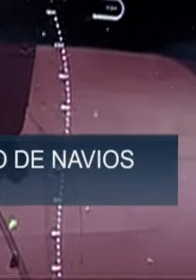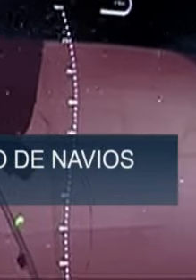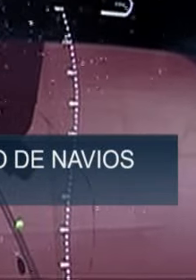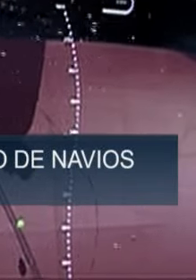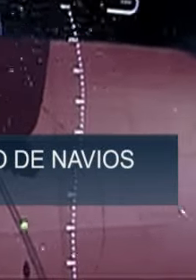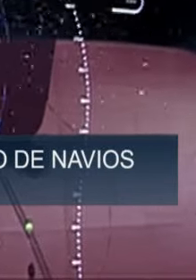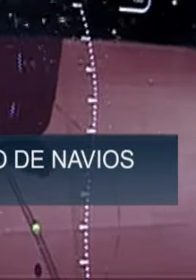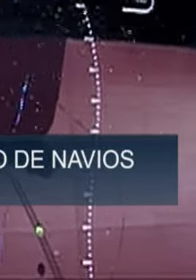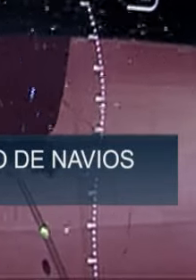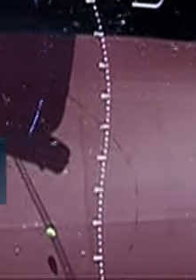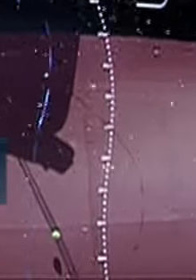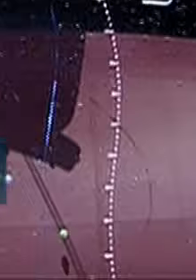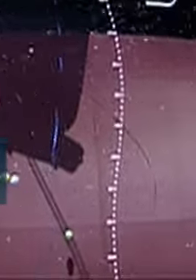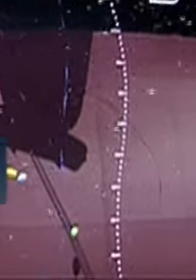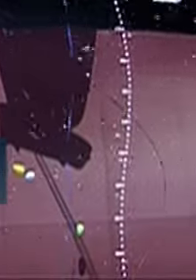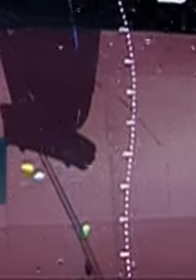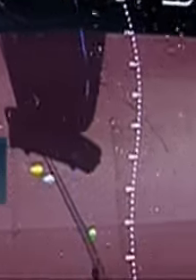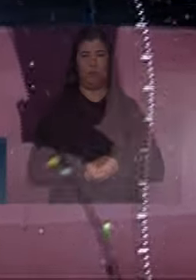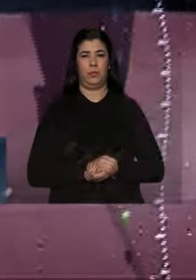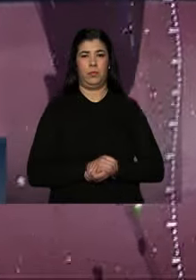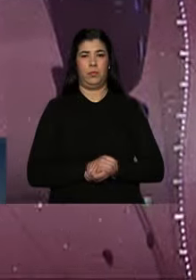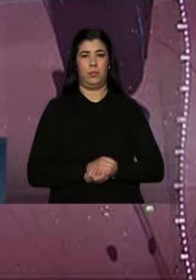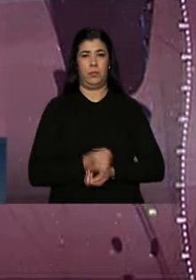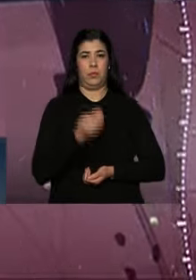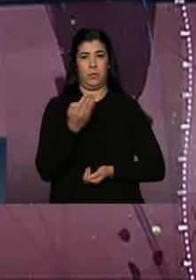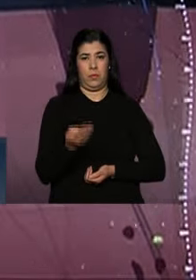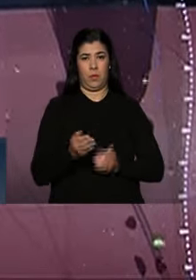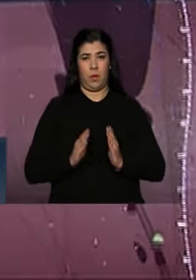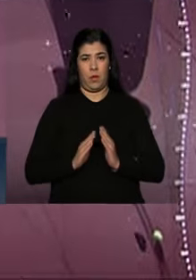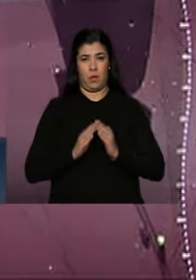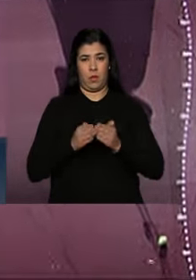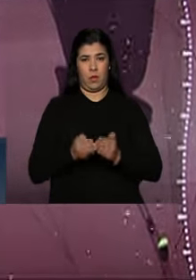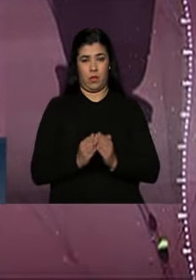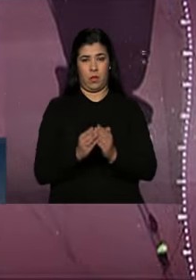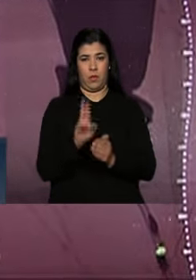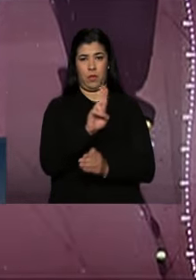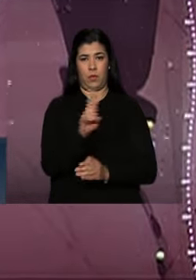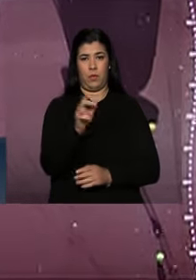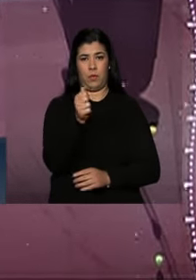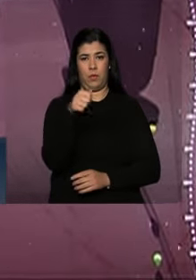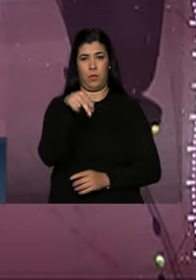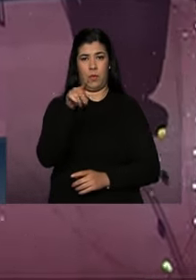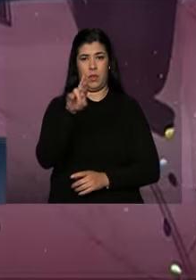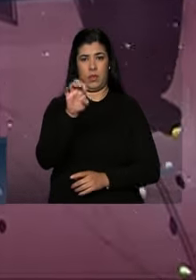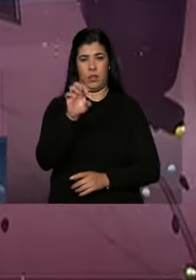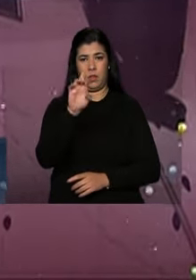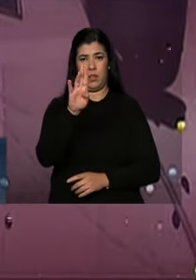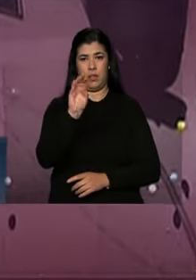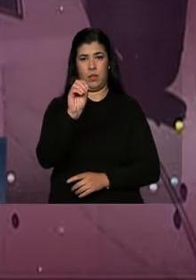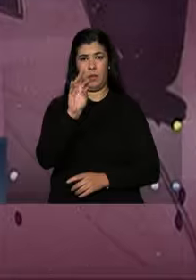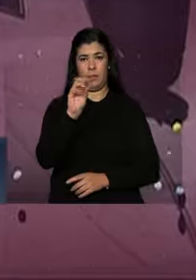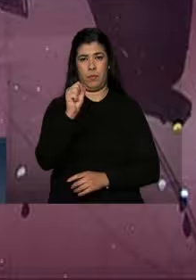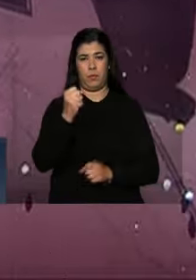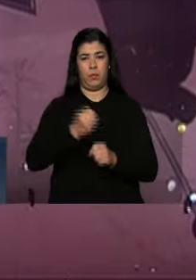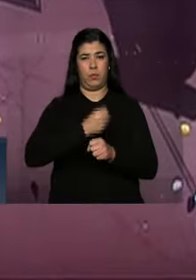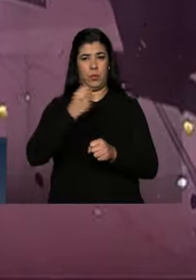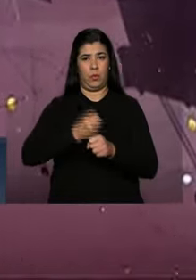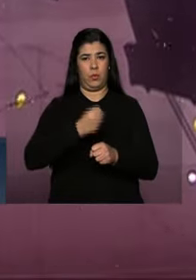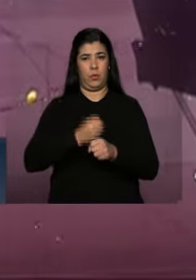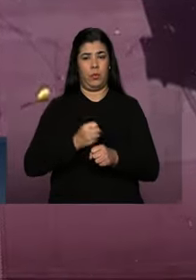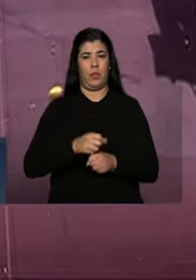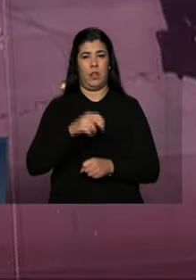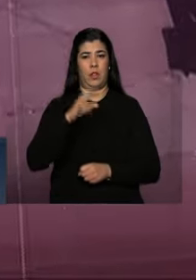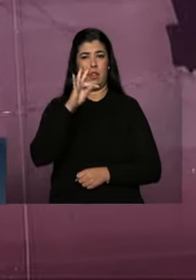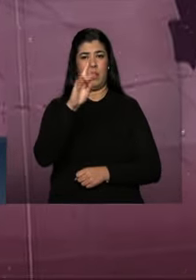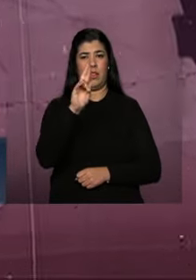O navio André Rebouças é o quinto de uma série de 10 Suezmax idênticos, encomendados pela Transpetro